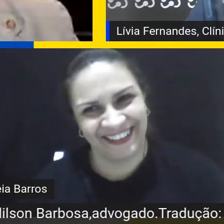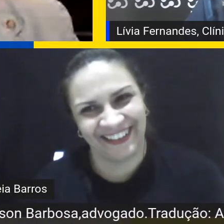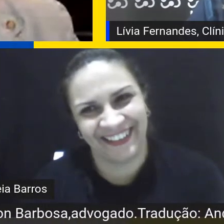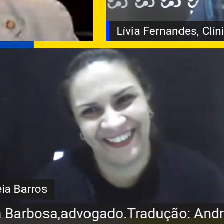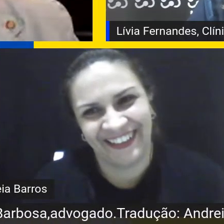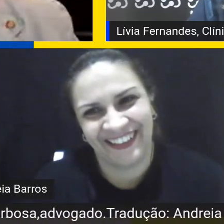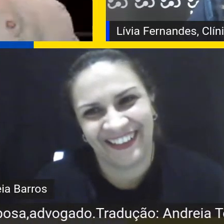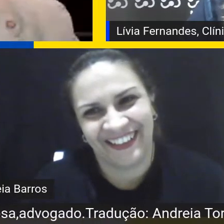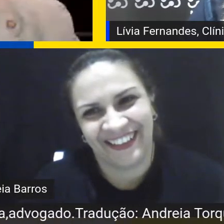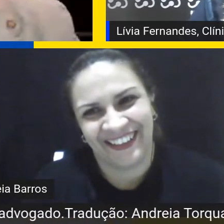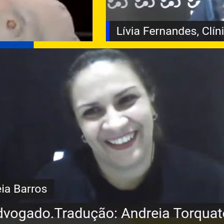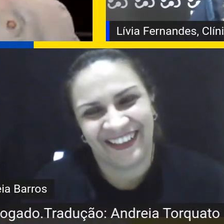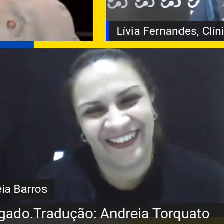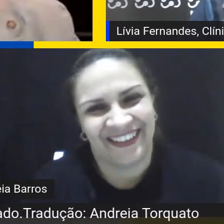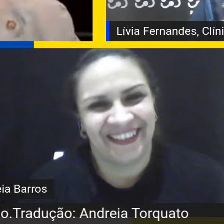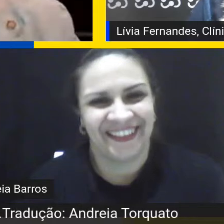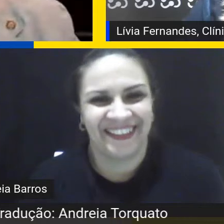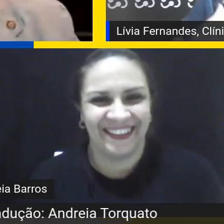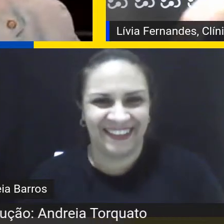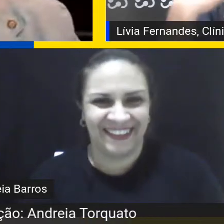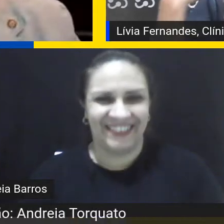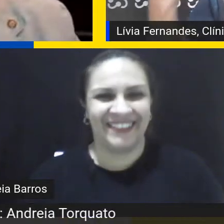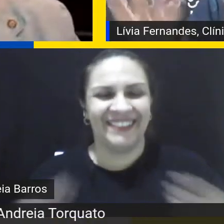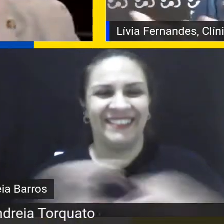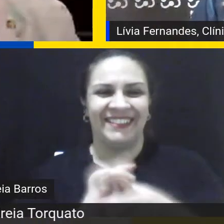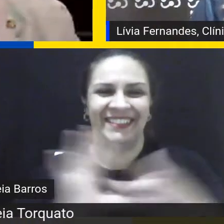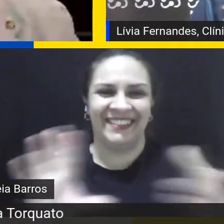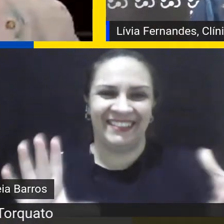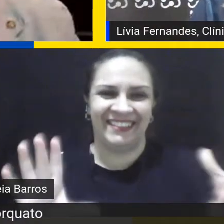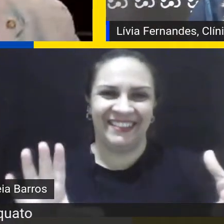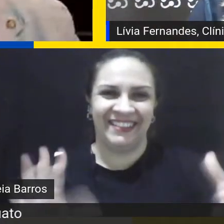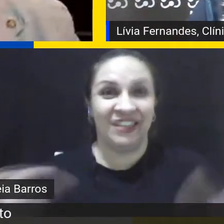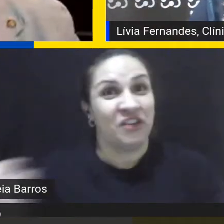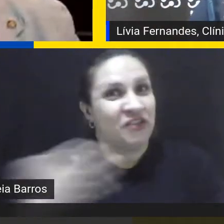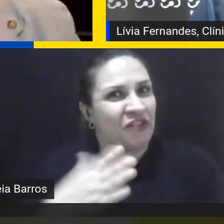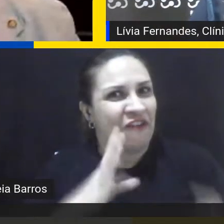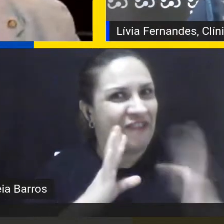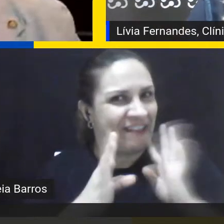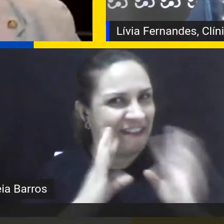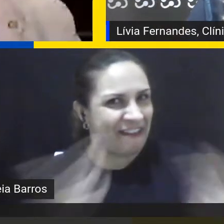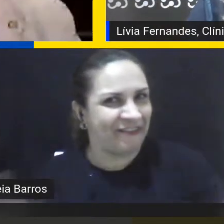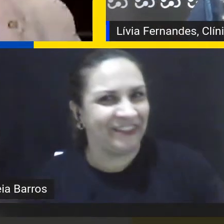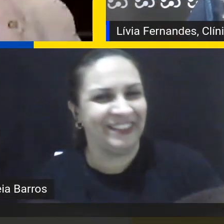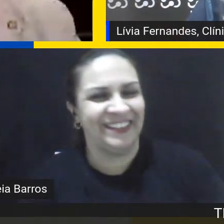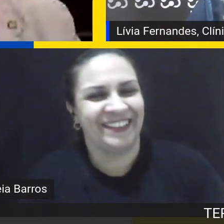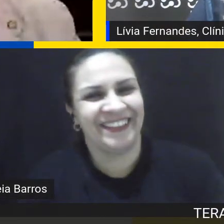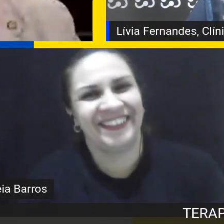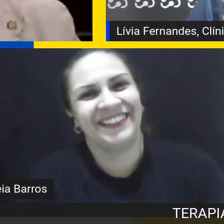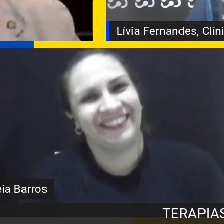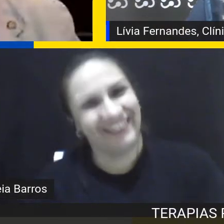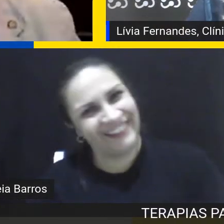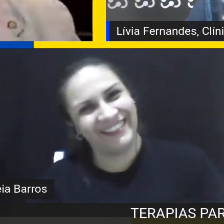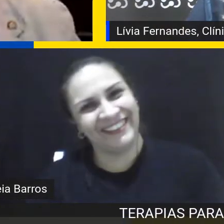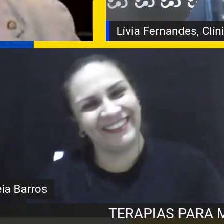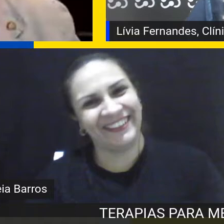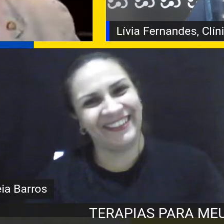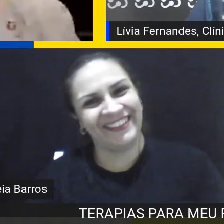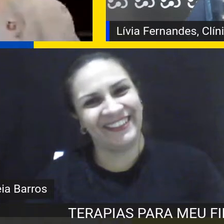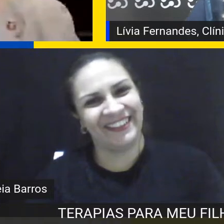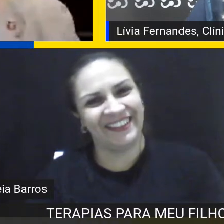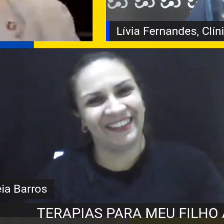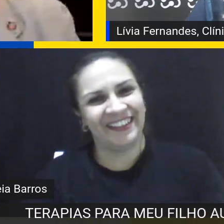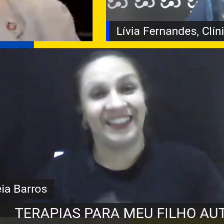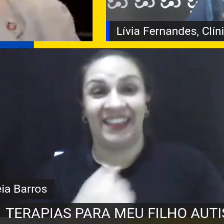Olha só, vamos. Estou aqui à disposição de fazer uma nova live. Nós estamos no Facebook e no